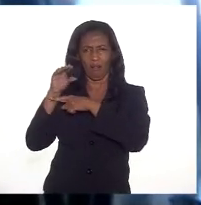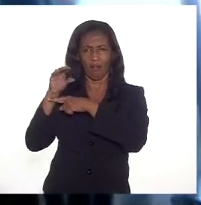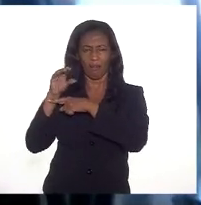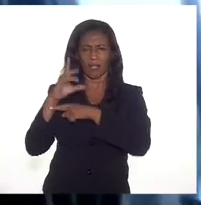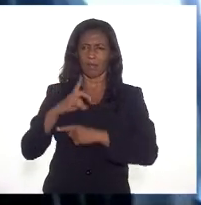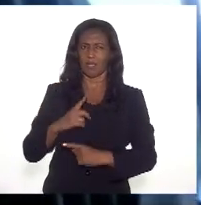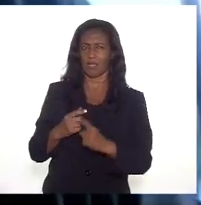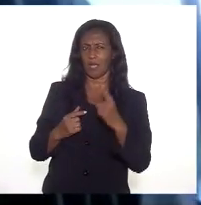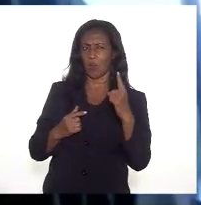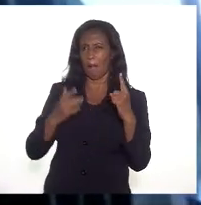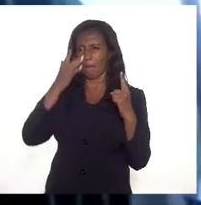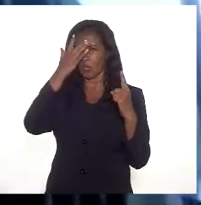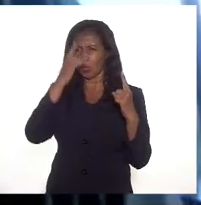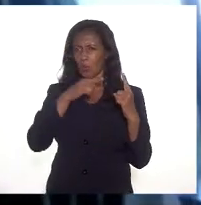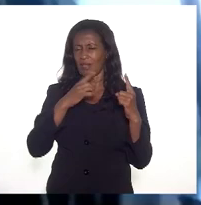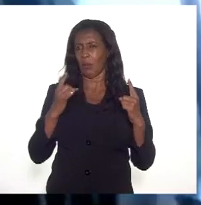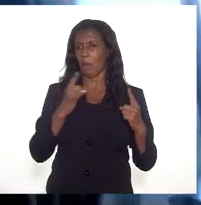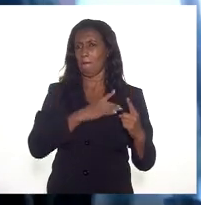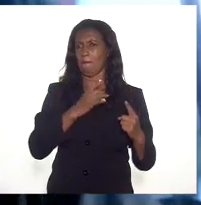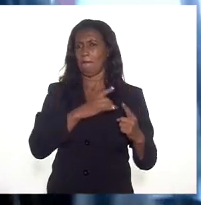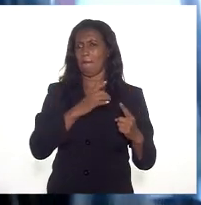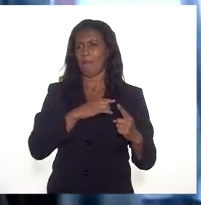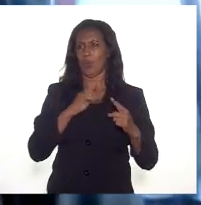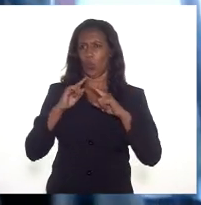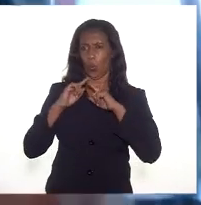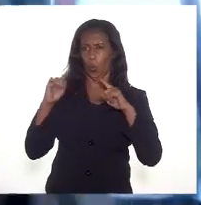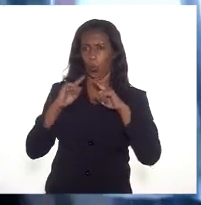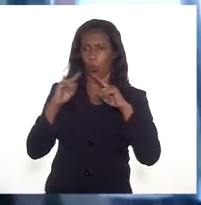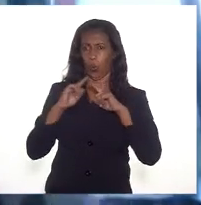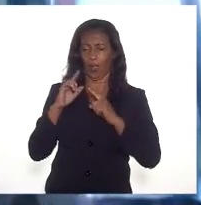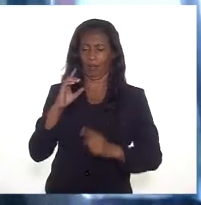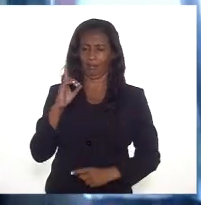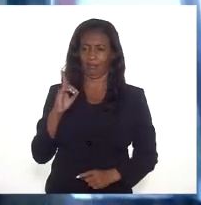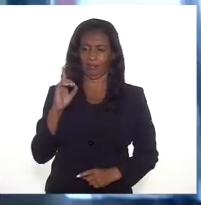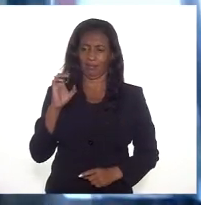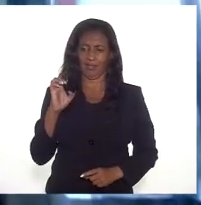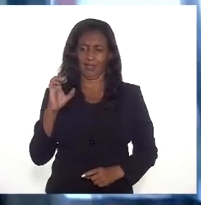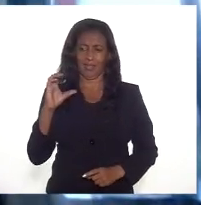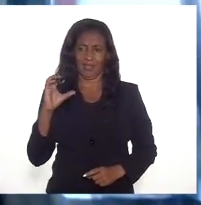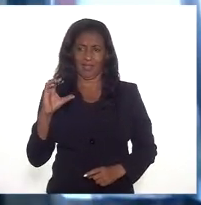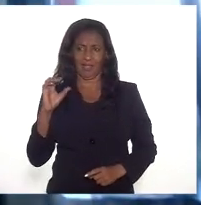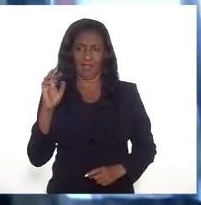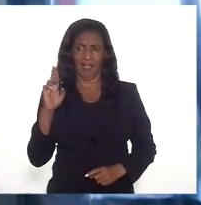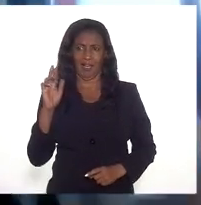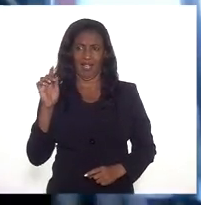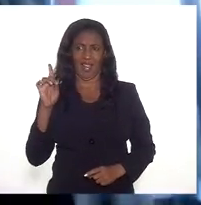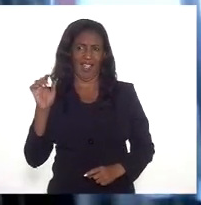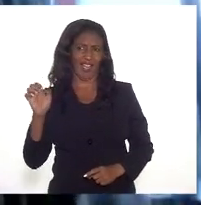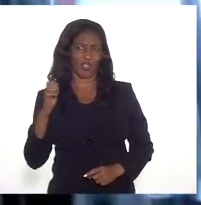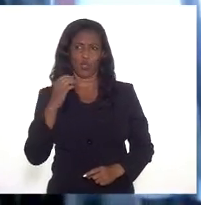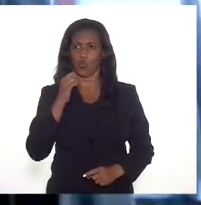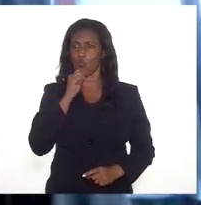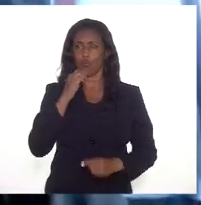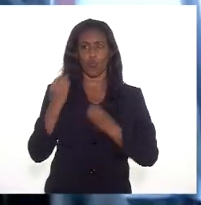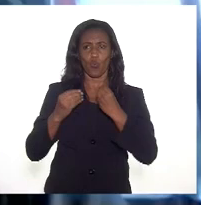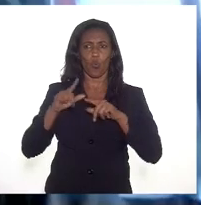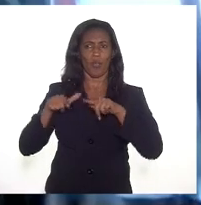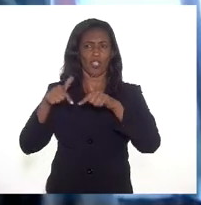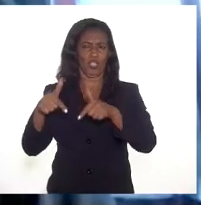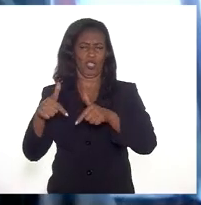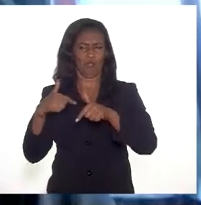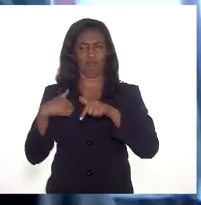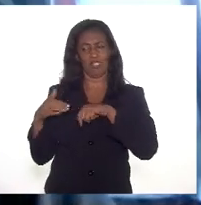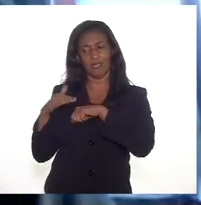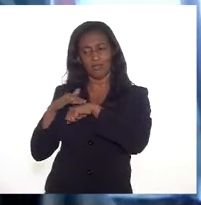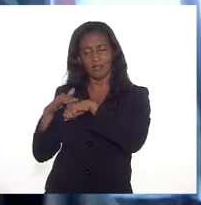principal está com medo de depor, a DECRADE está com dificuldade de abrir um procedimento. Depois eu vou consultar a deputada